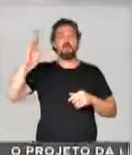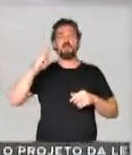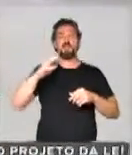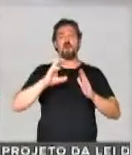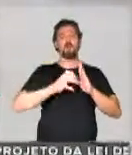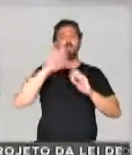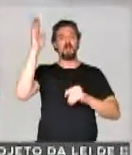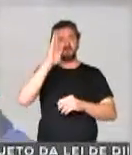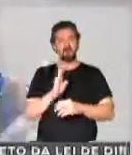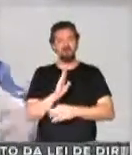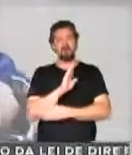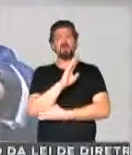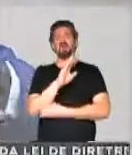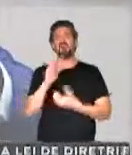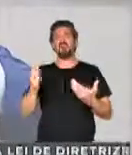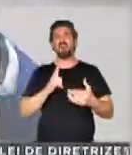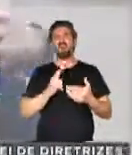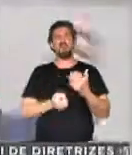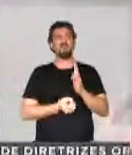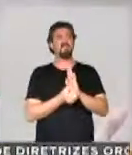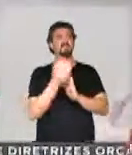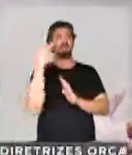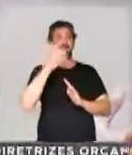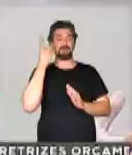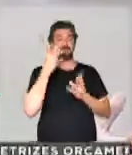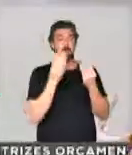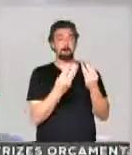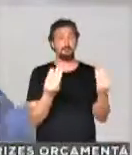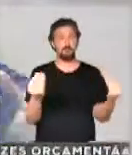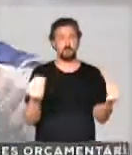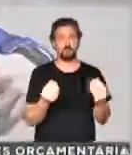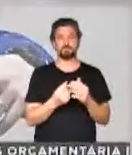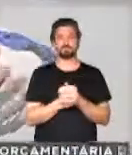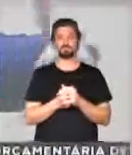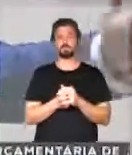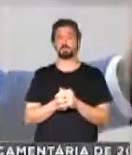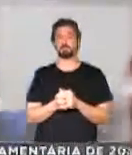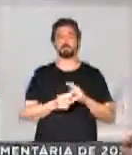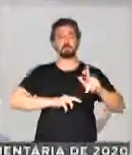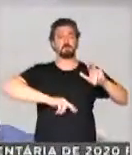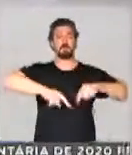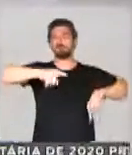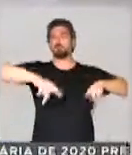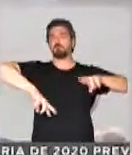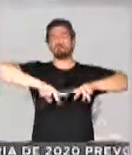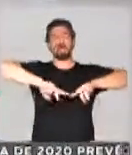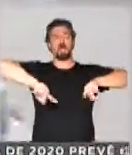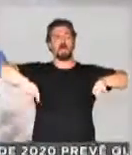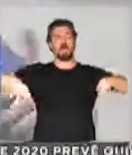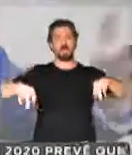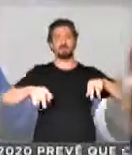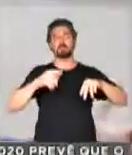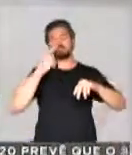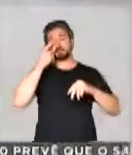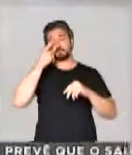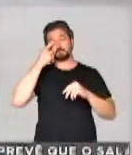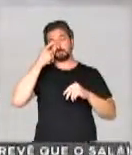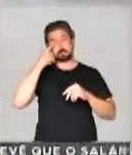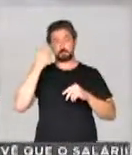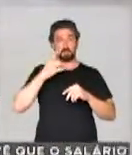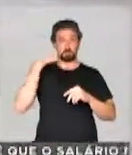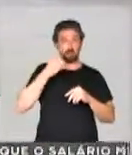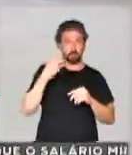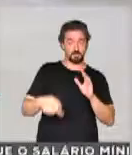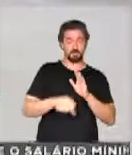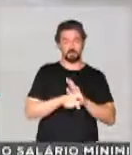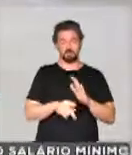da República. Nós temos inúmeros deputados, as mais variadas, inclusive, os mais variados